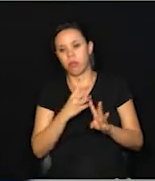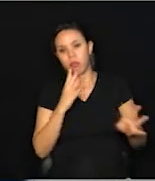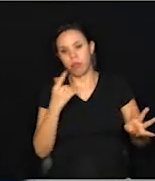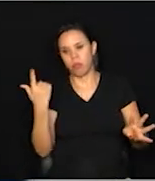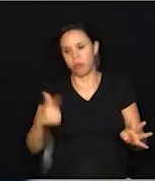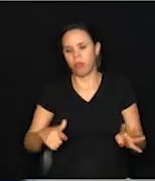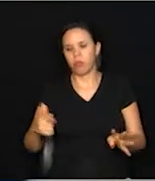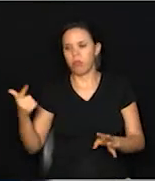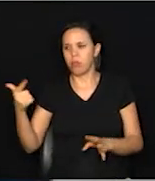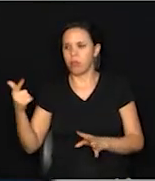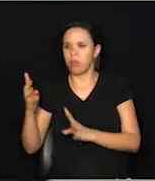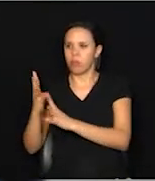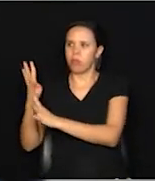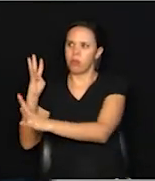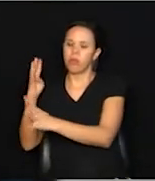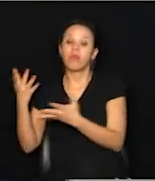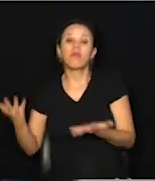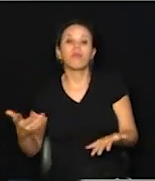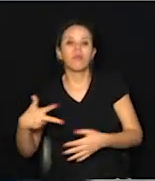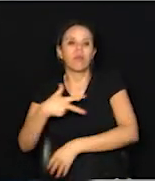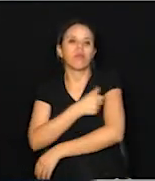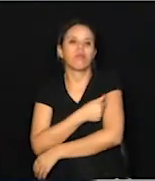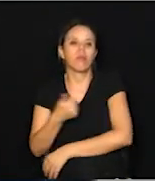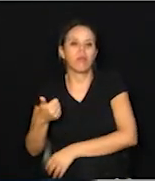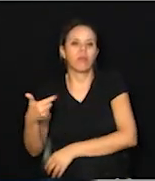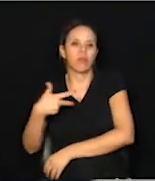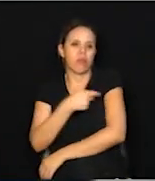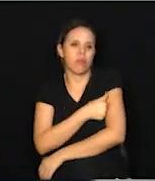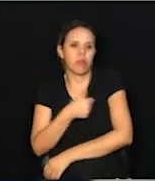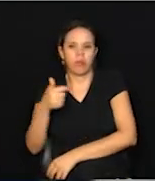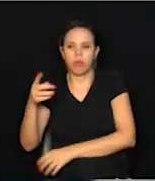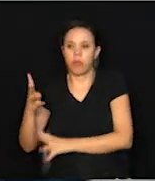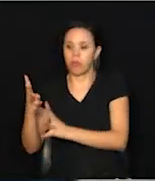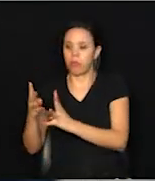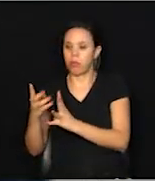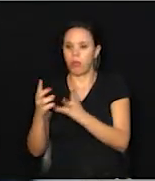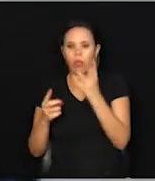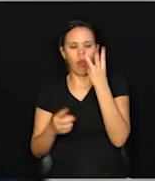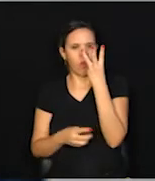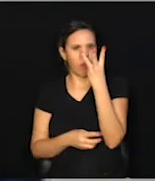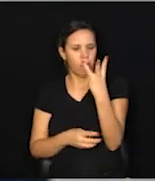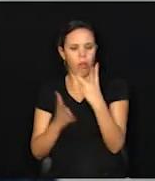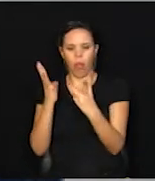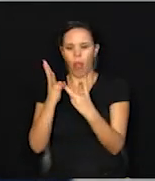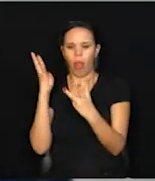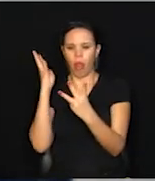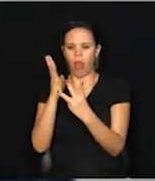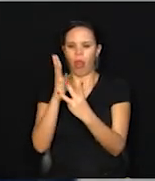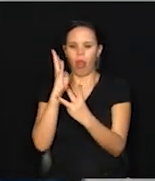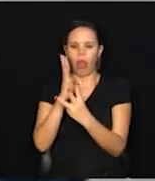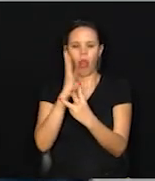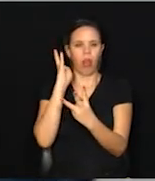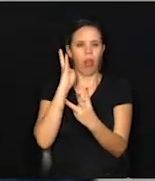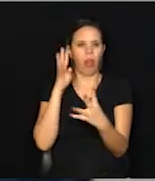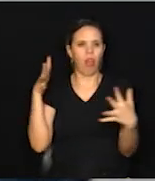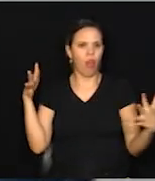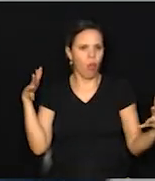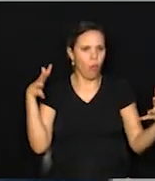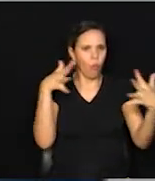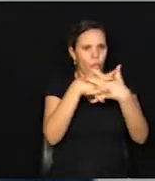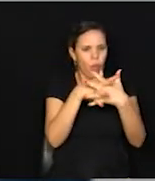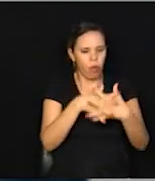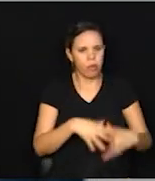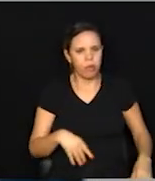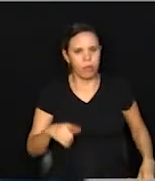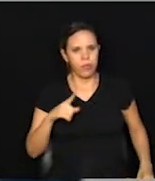uma segunda fila, e quem ia tomar a segunda dose, uma terceira fila. Não precisa falar que deu uma confusão. E, agregado a isso, teve